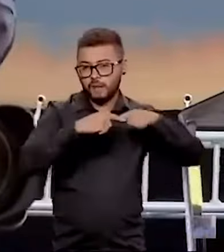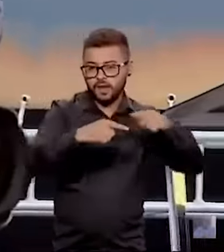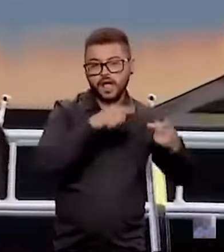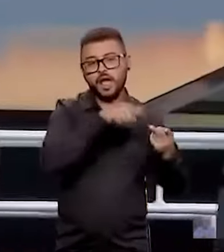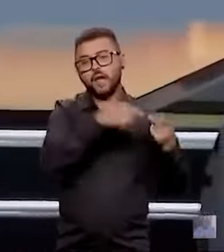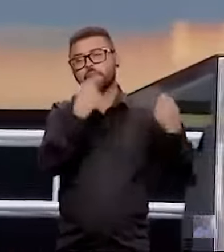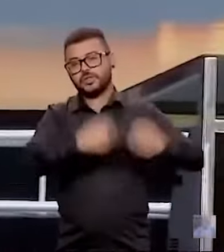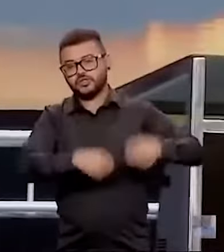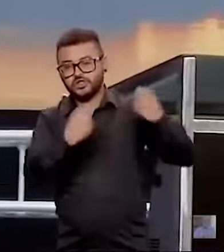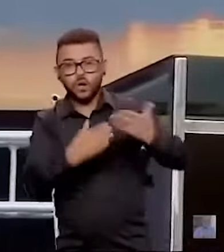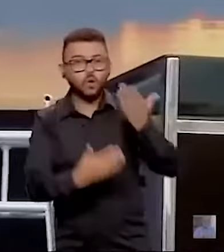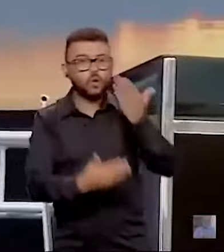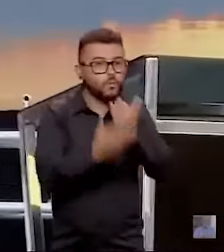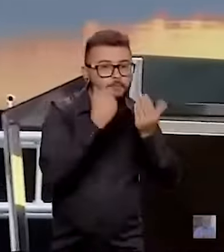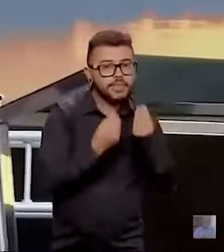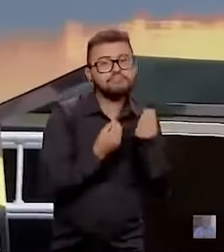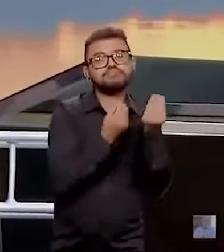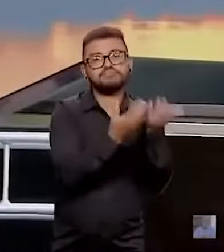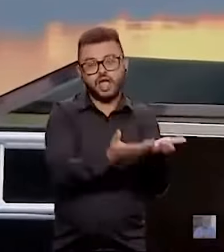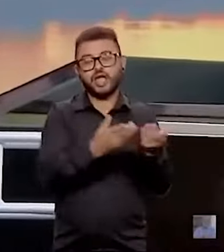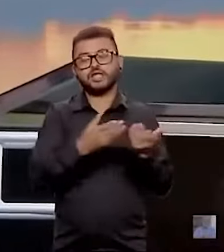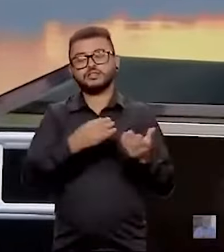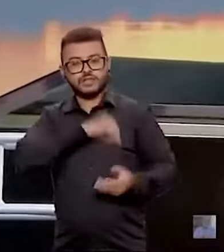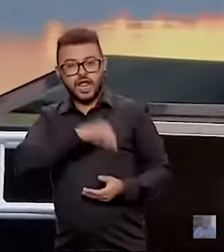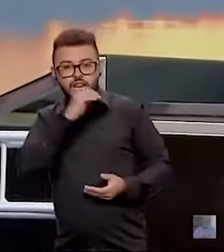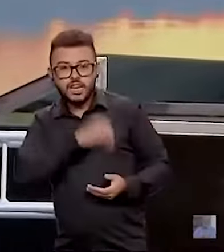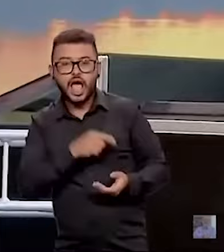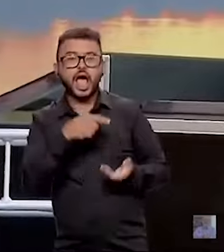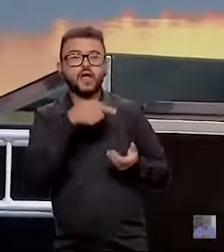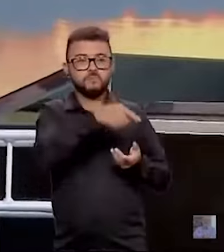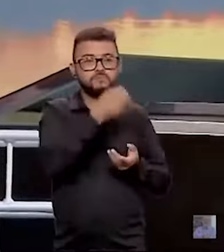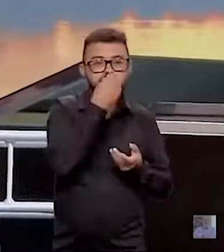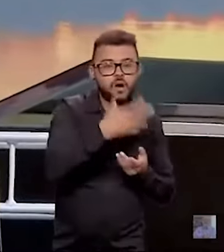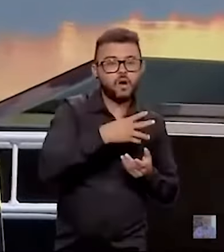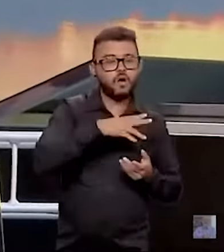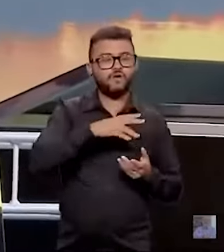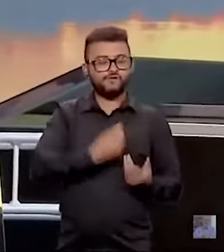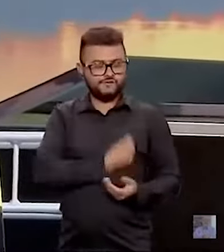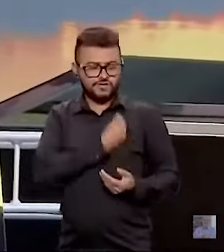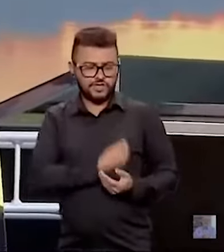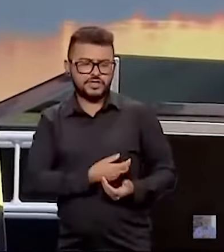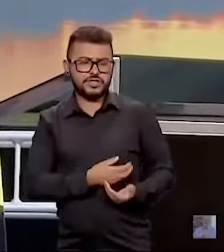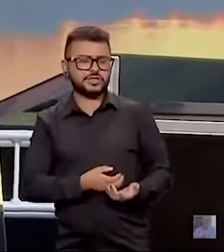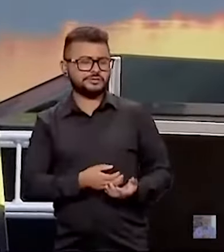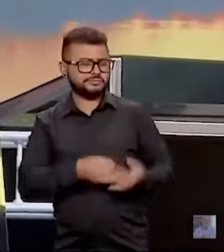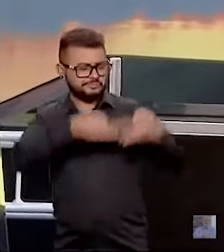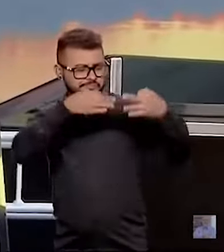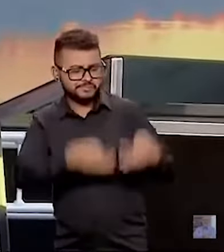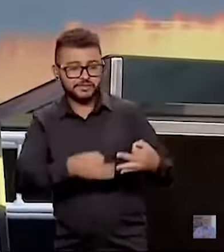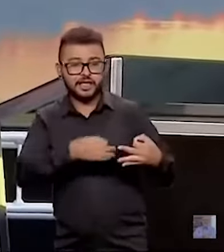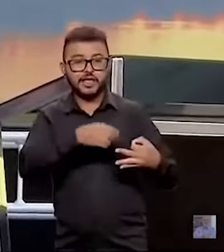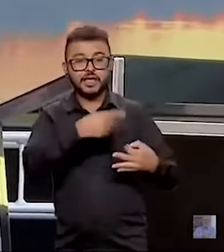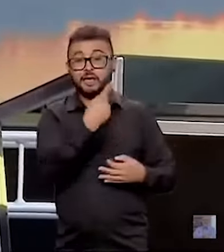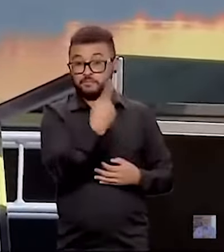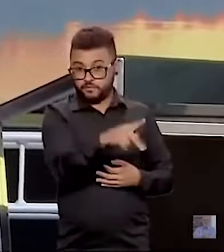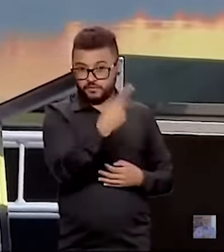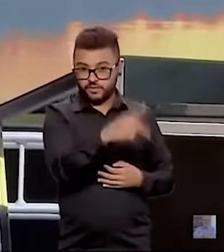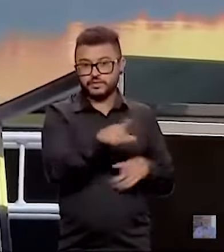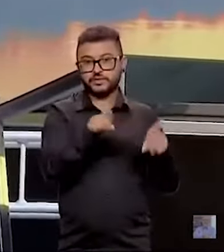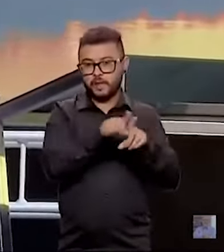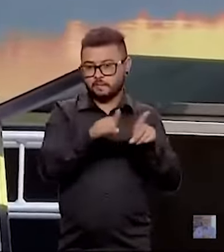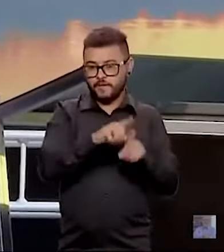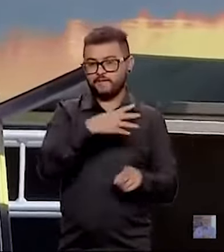que precisam comer, que precisam ganhar salário, que precisam viver dignamente, ele e